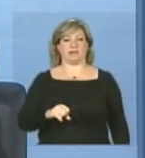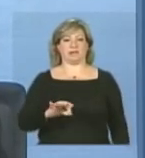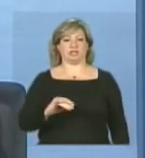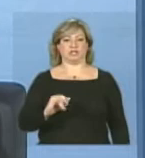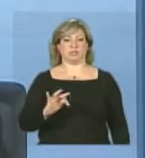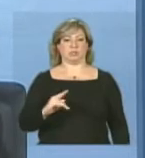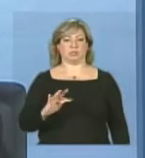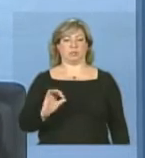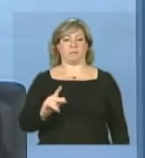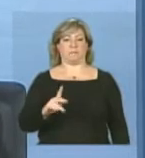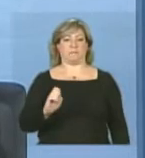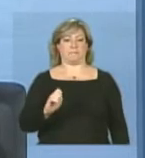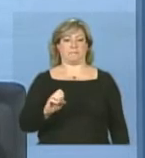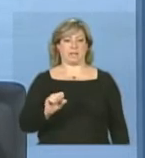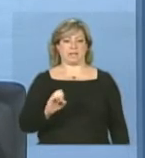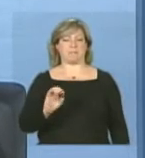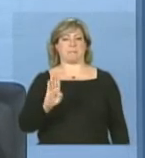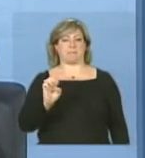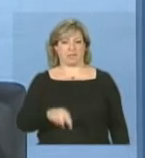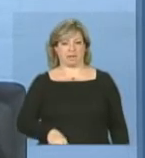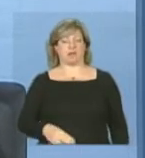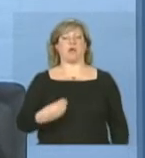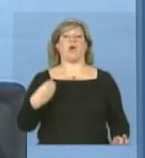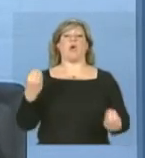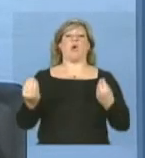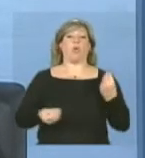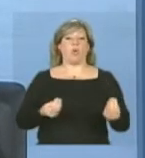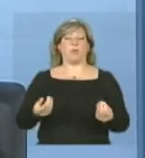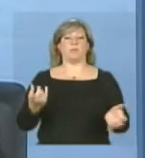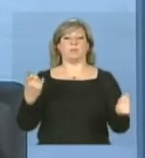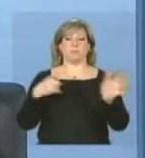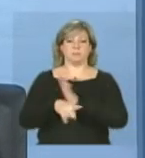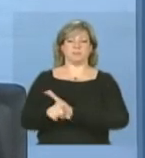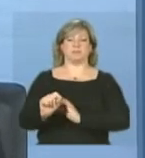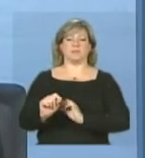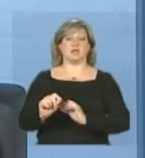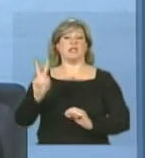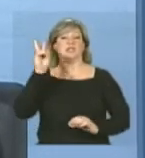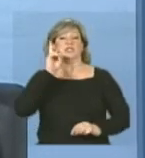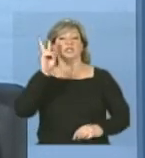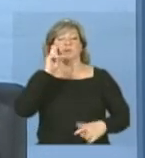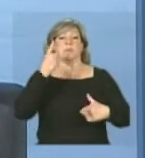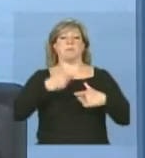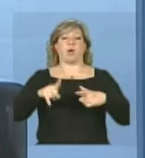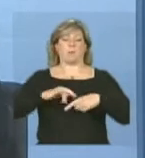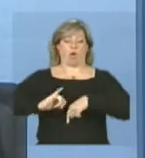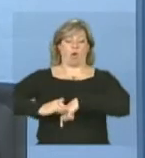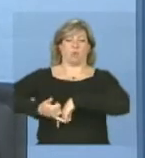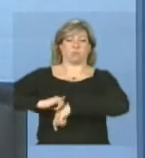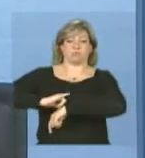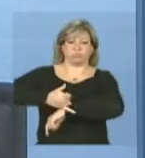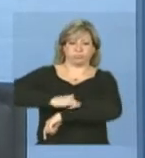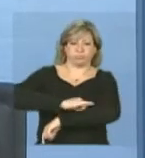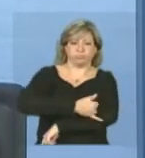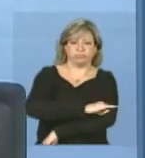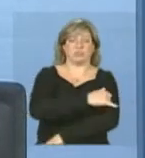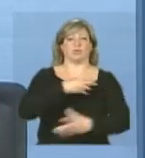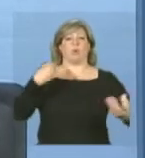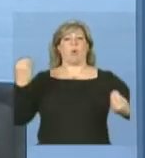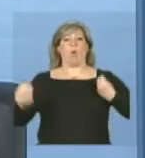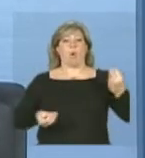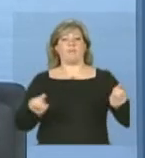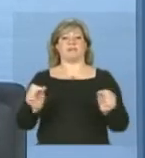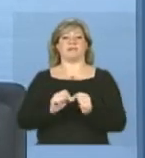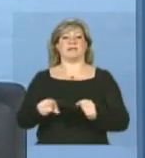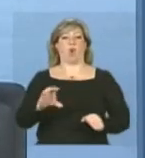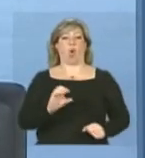Bem. Como é que o tema da obesidade vai ser tratado na quarta conferência? Essa é uma pergunta muito interessante. É,